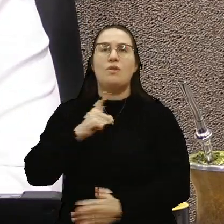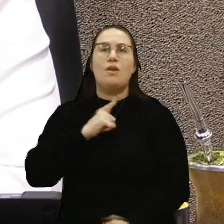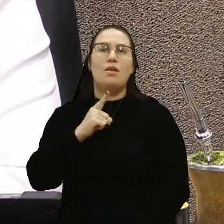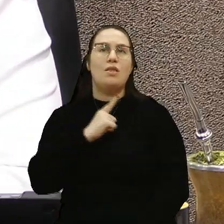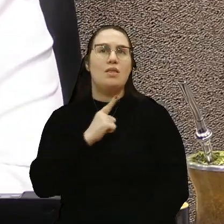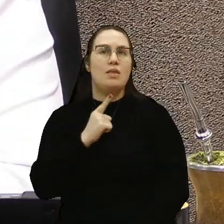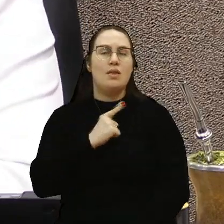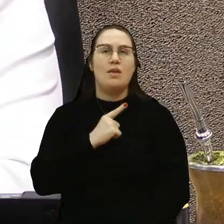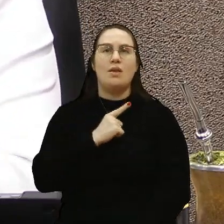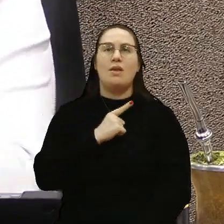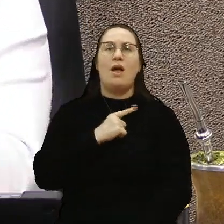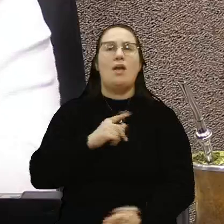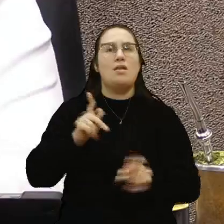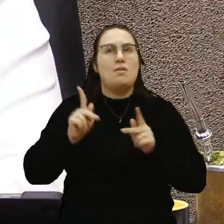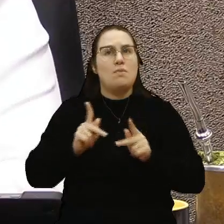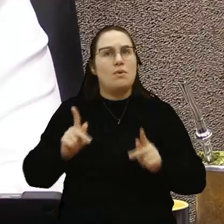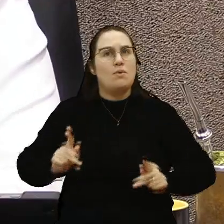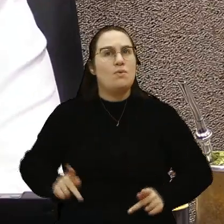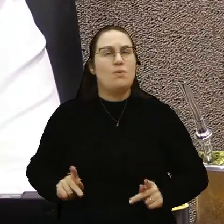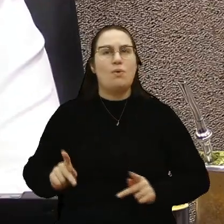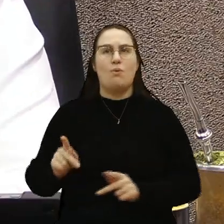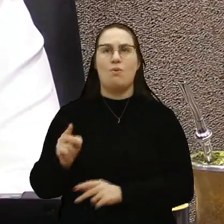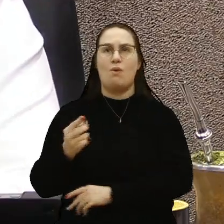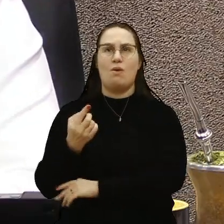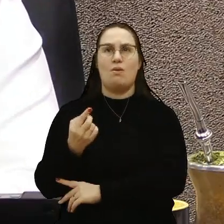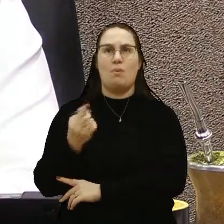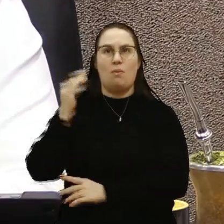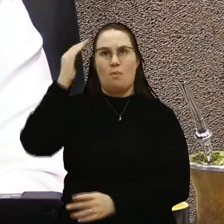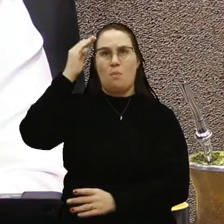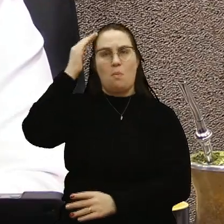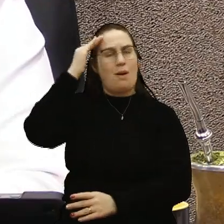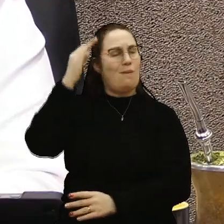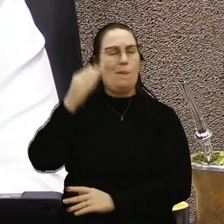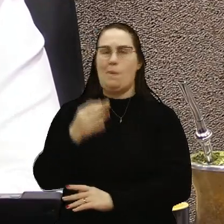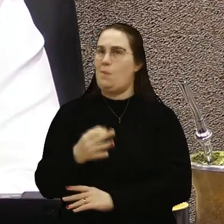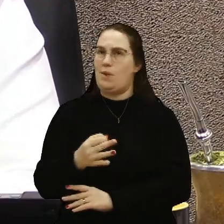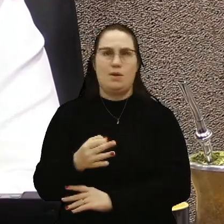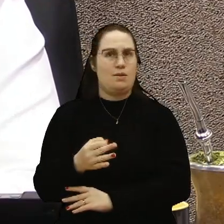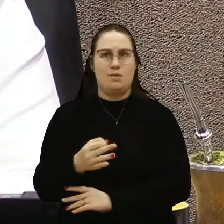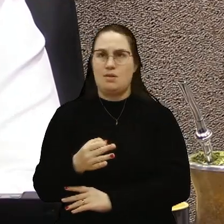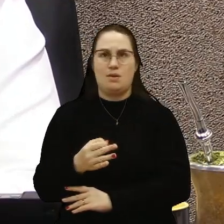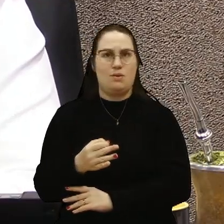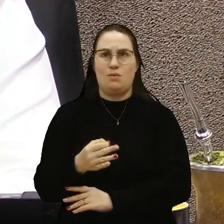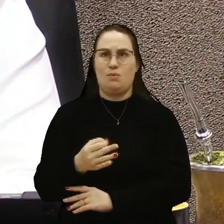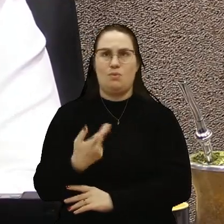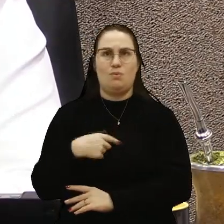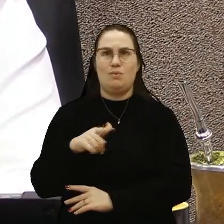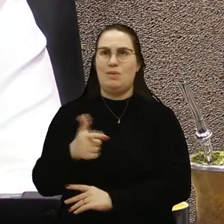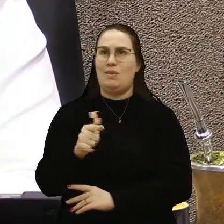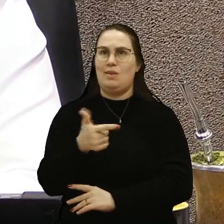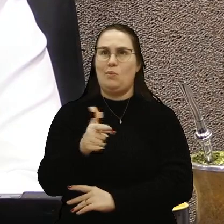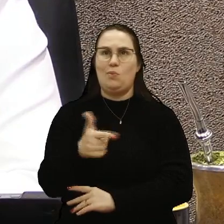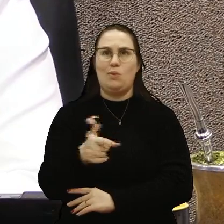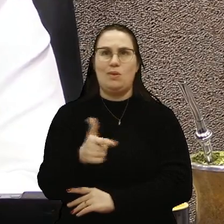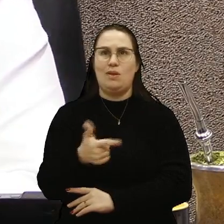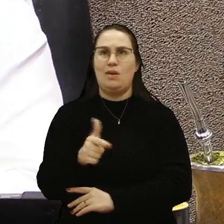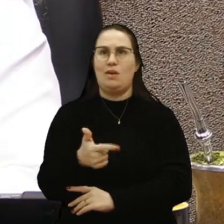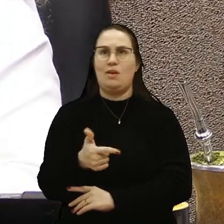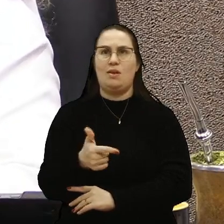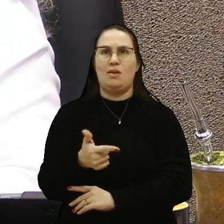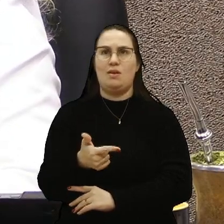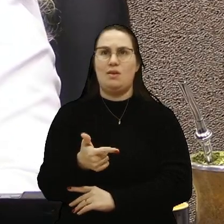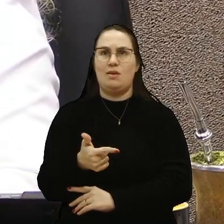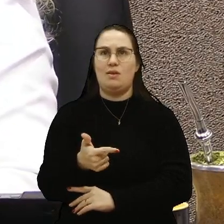porque muitas pessoas às vezes elas não têm uma compreensão ainda, né? Porque elas não têm um animal.